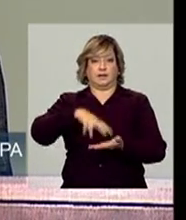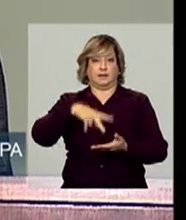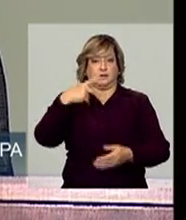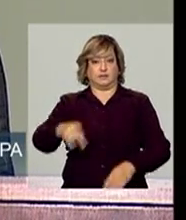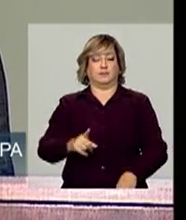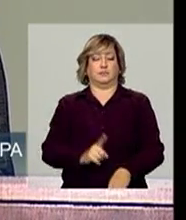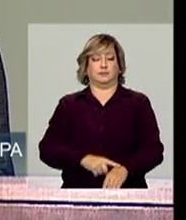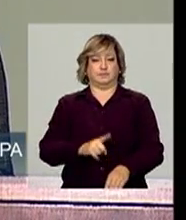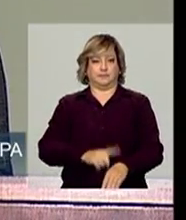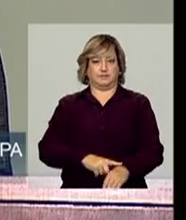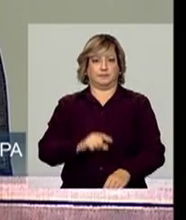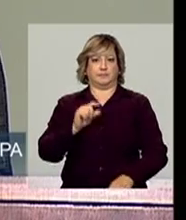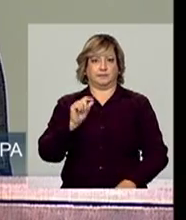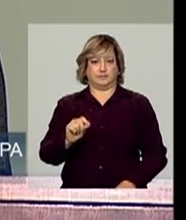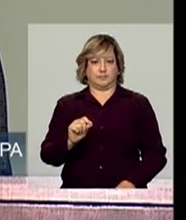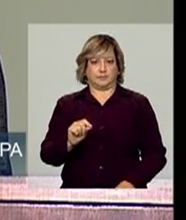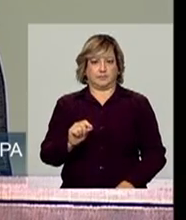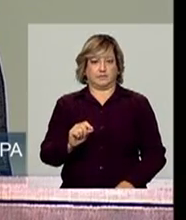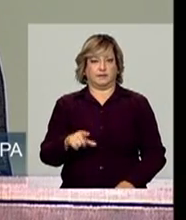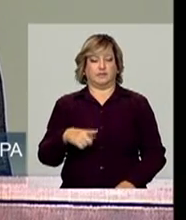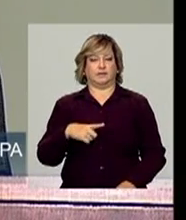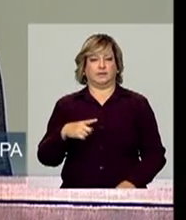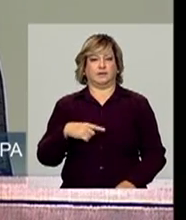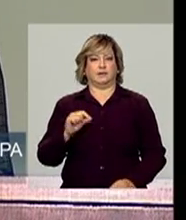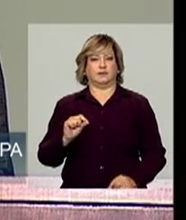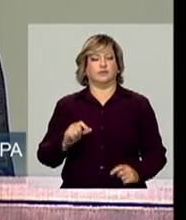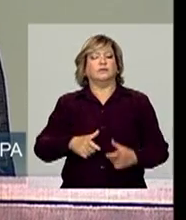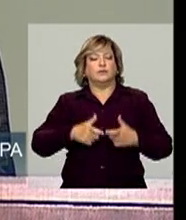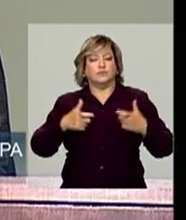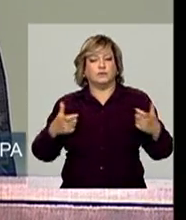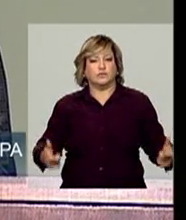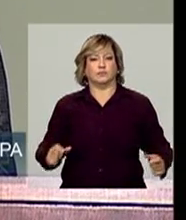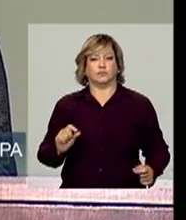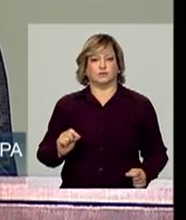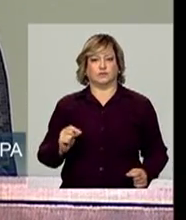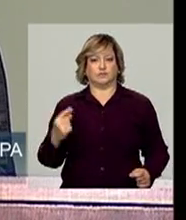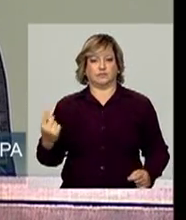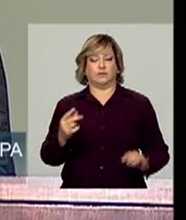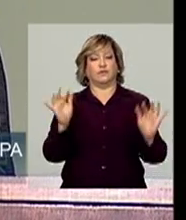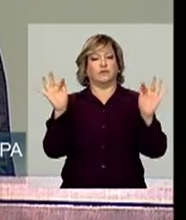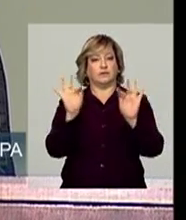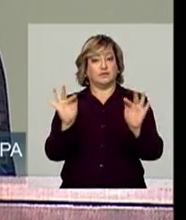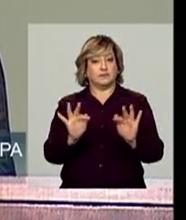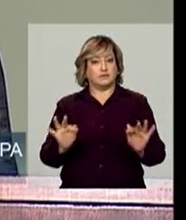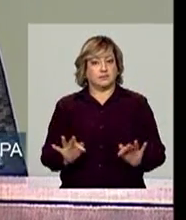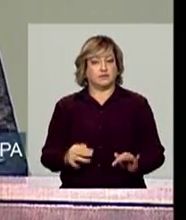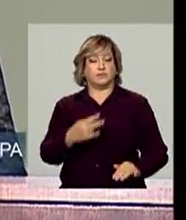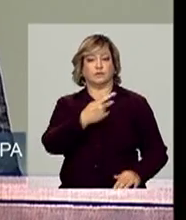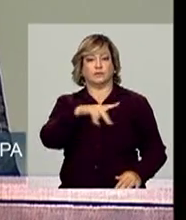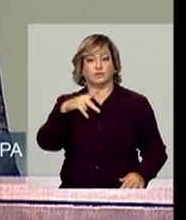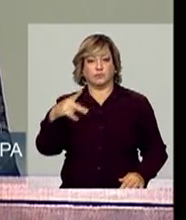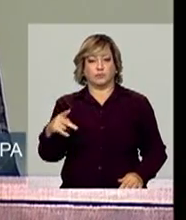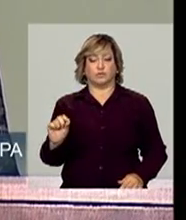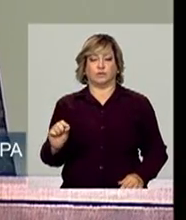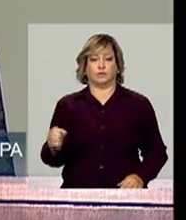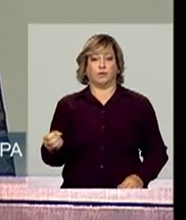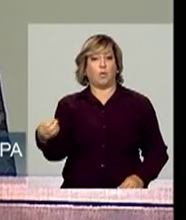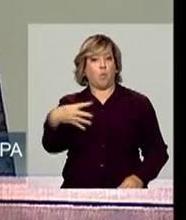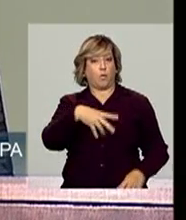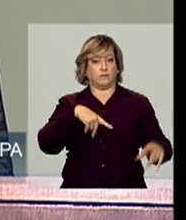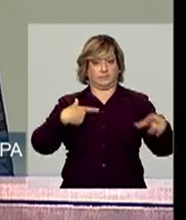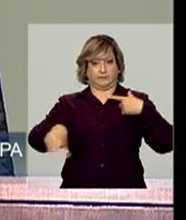um êxito e felicidade em suas novas funções como servidores